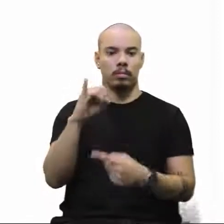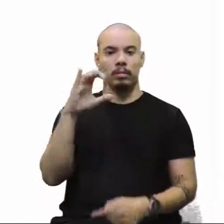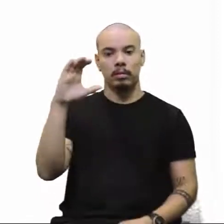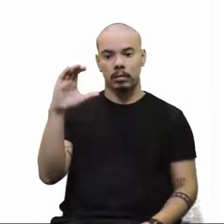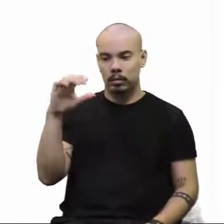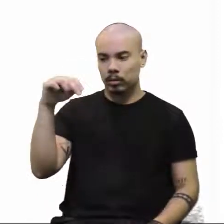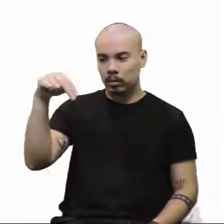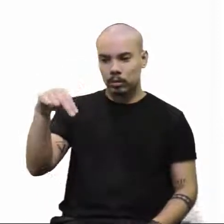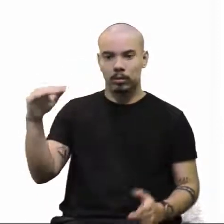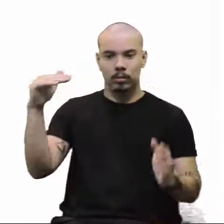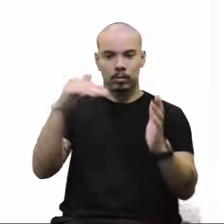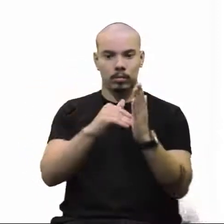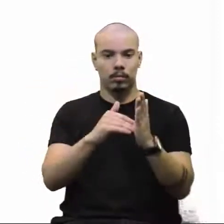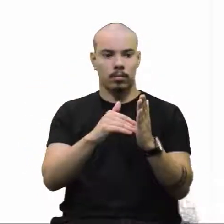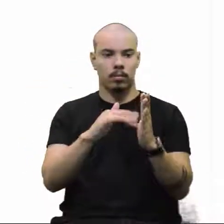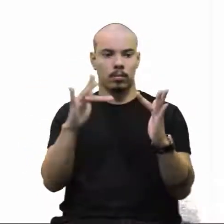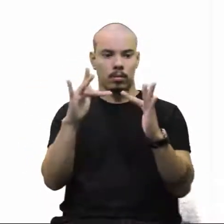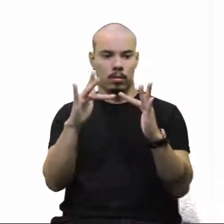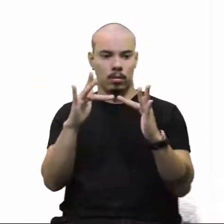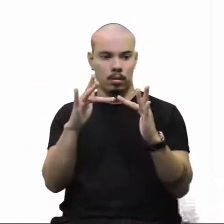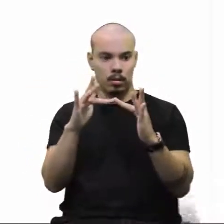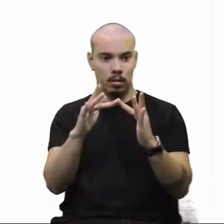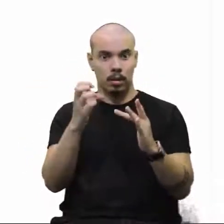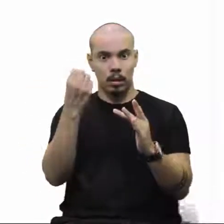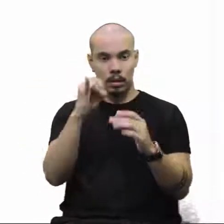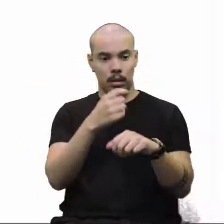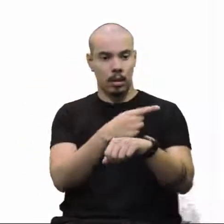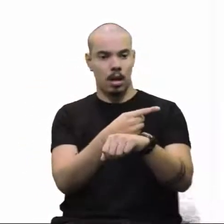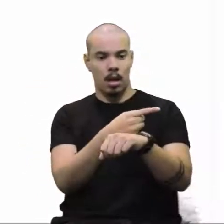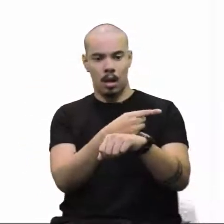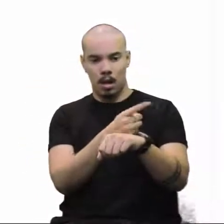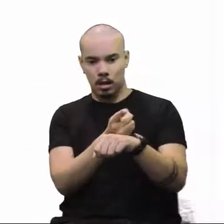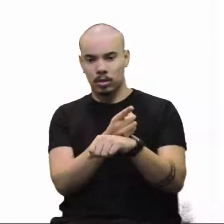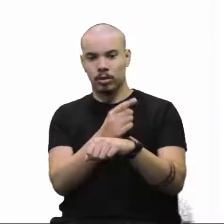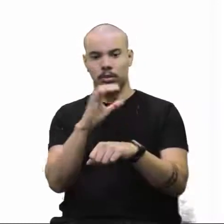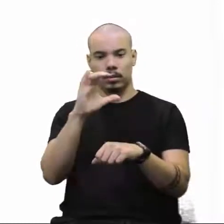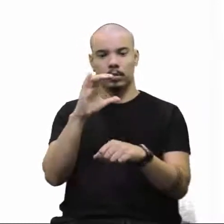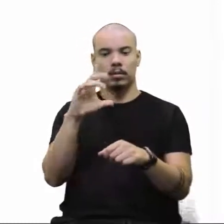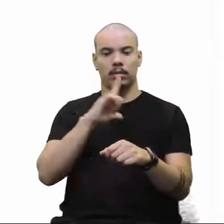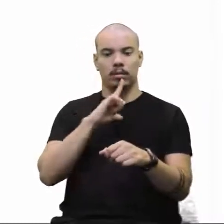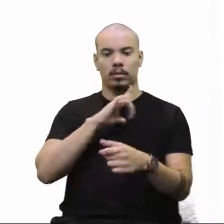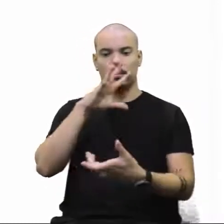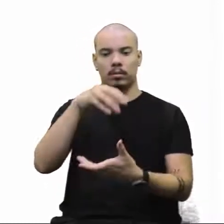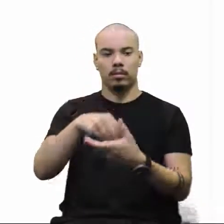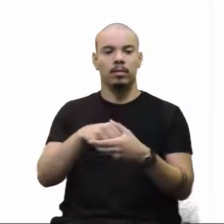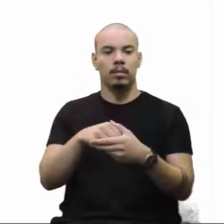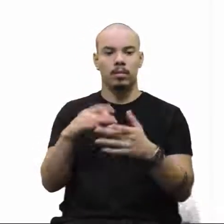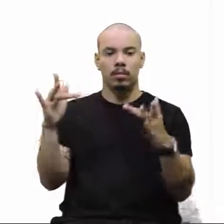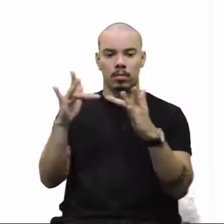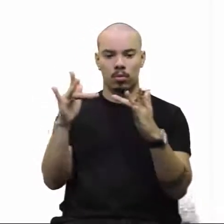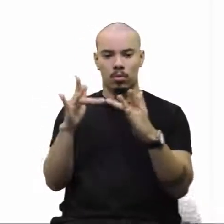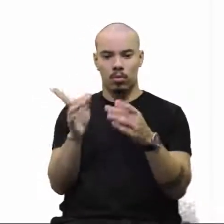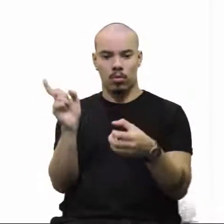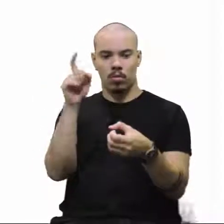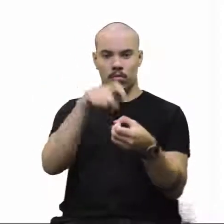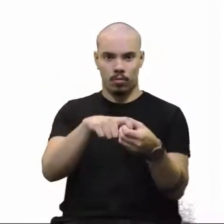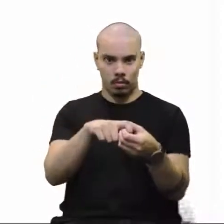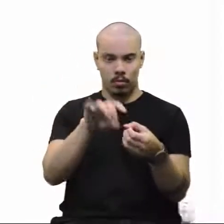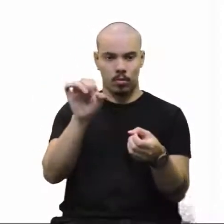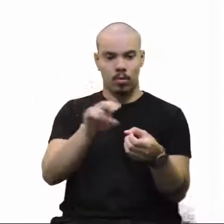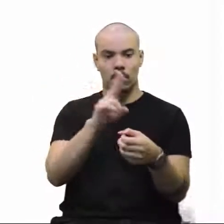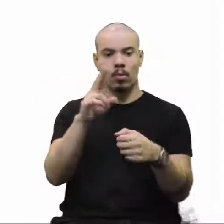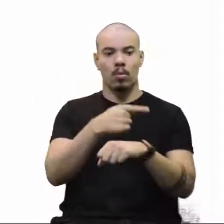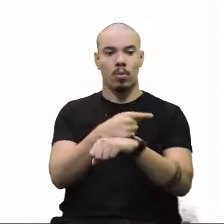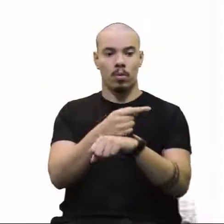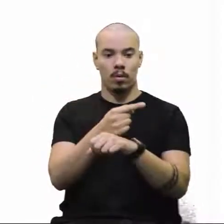raio. Anti-horário, se C for polo norte e a corrente fluir no contato do mercúrio para o raio. Ou